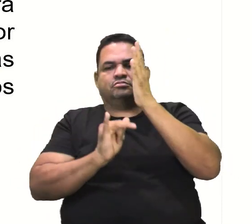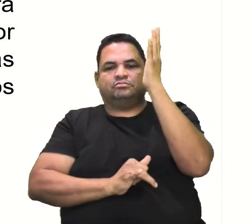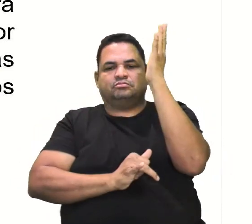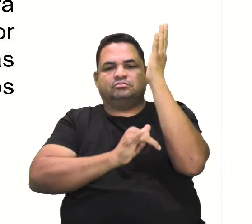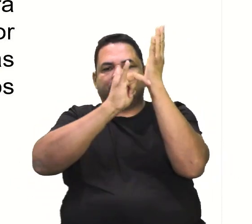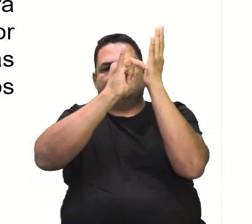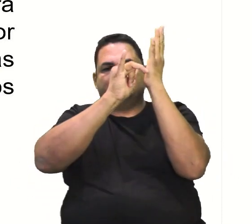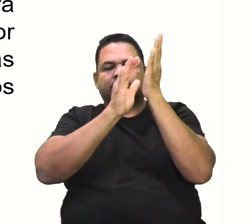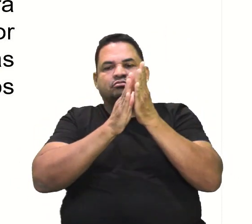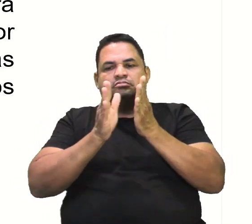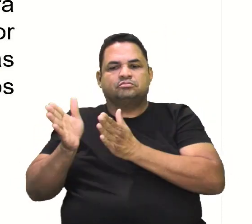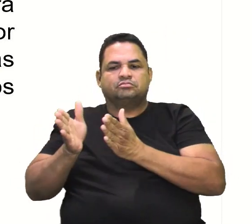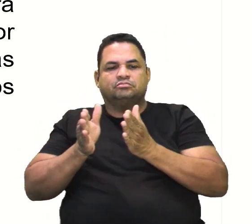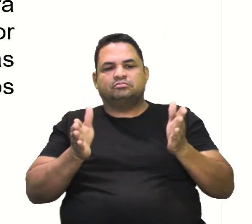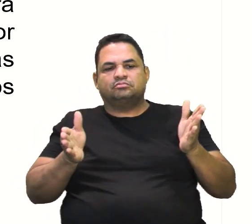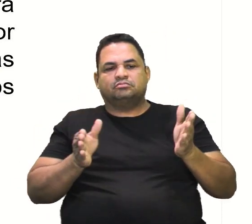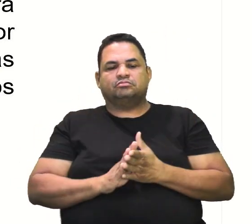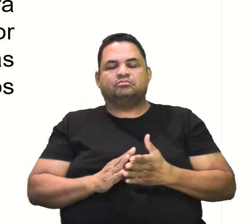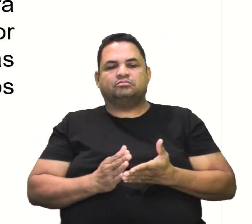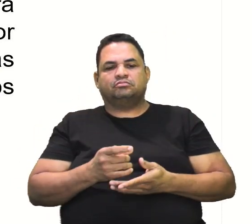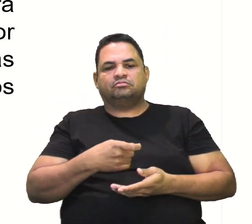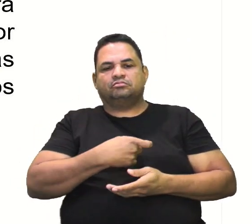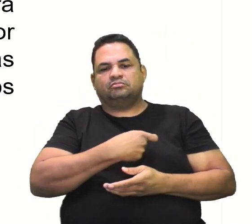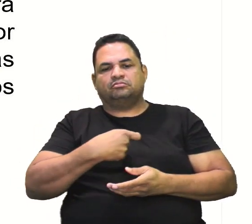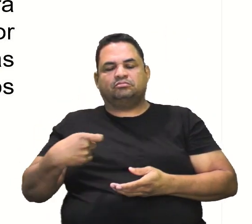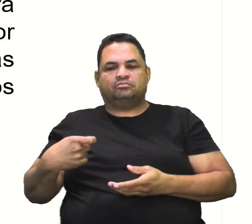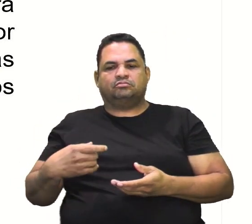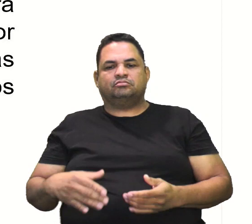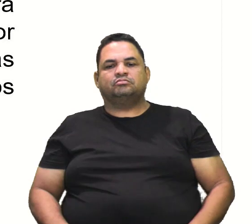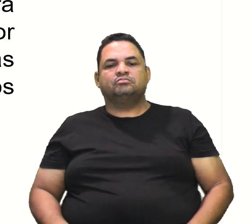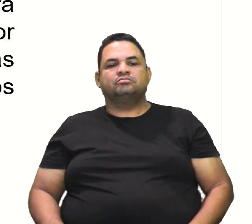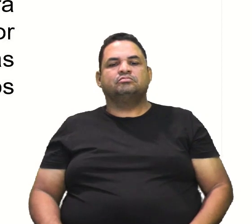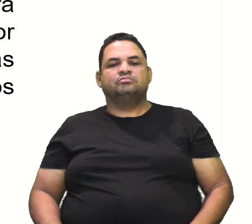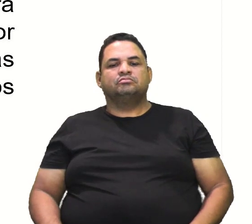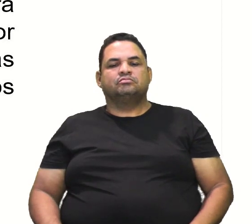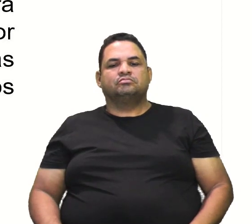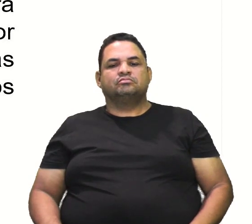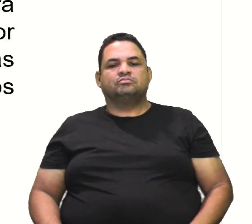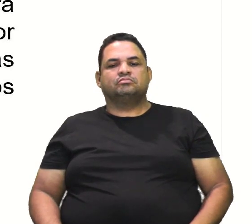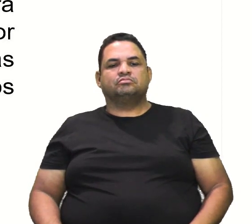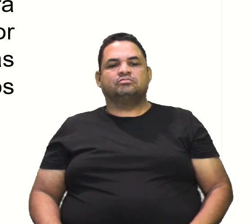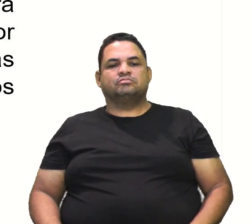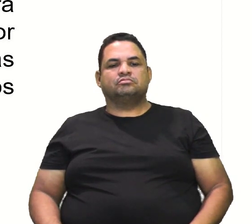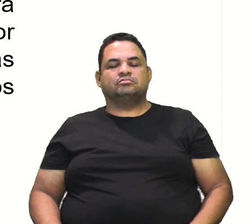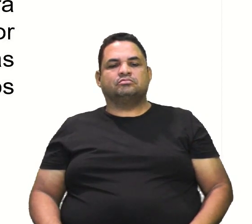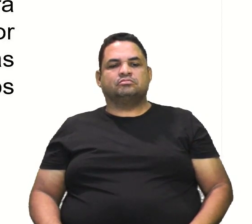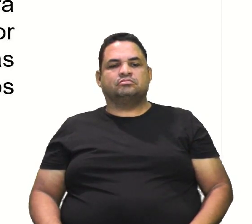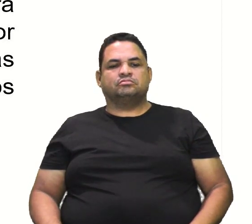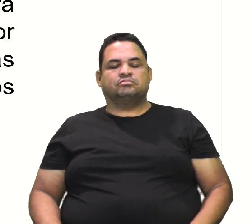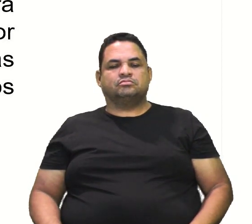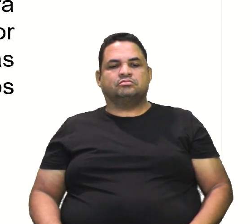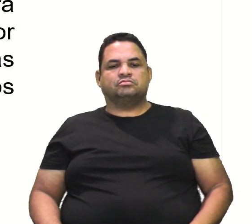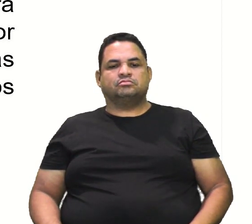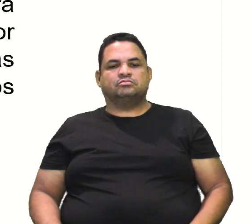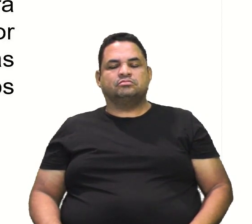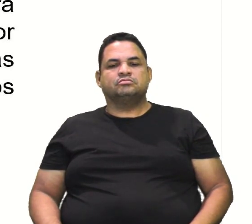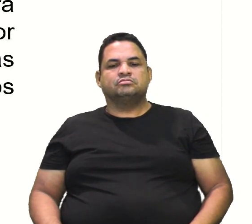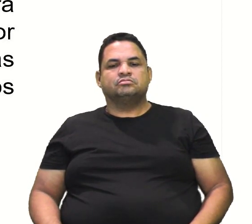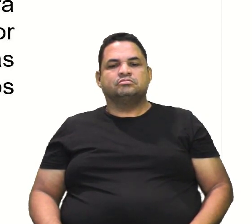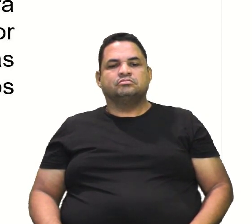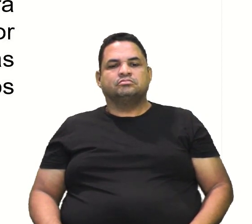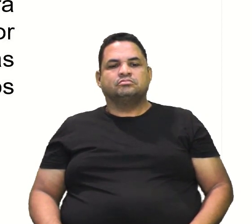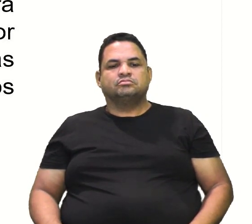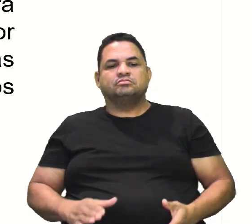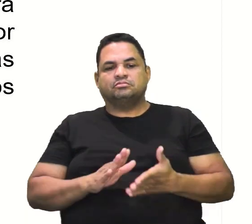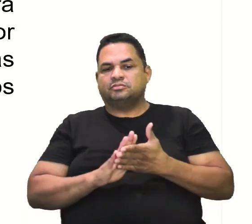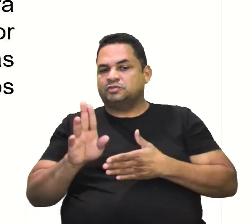Y e o vão da ponte no eixo X, que é o que nós fazemos, né, do plano cartesiano. Ah, sim, então já estamos trabalhando com a geometria